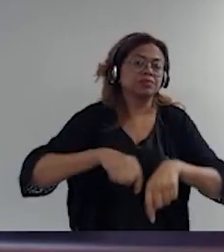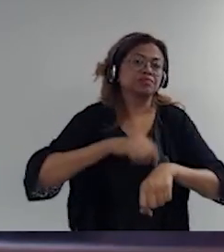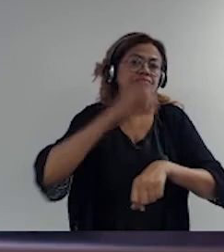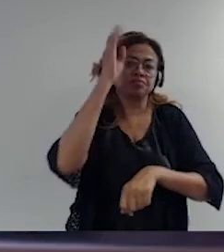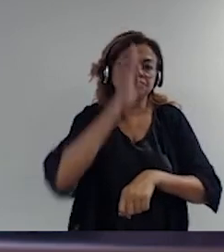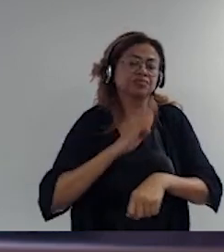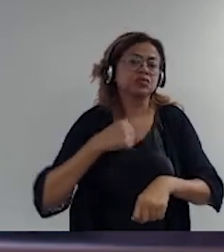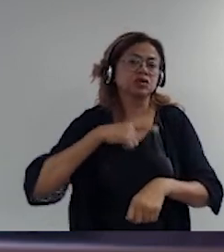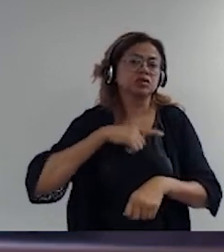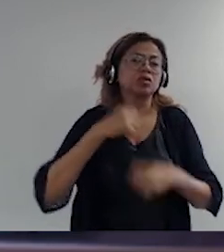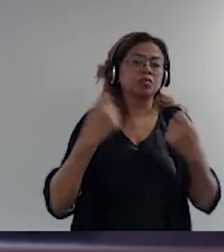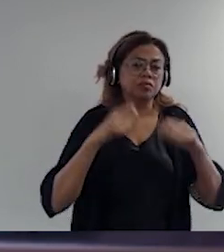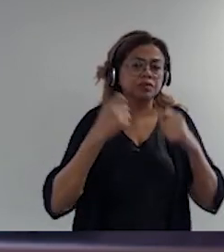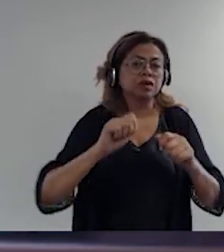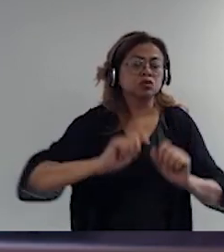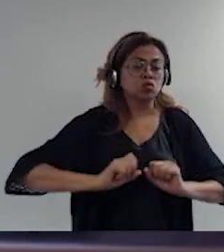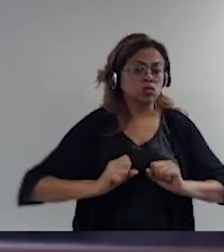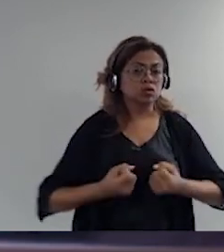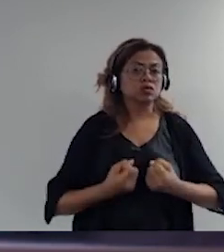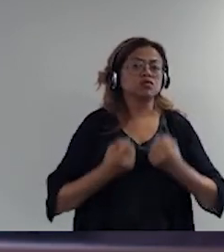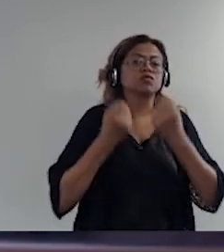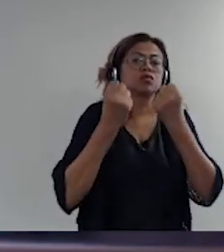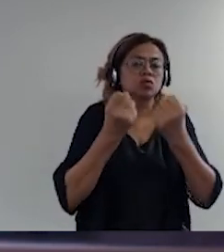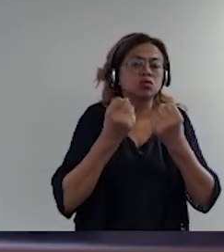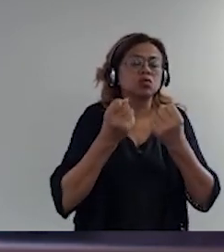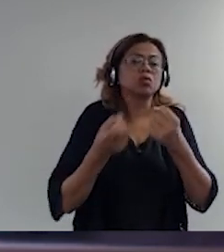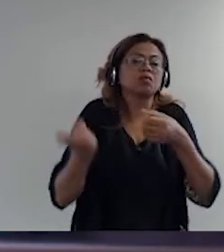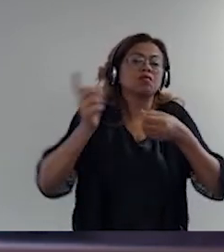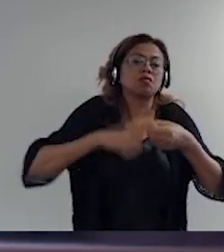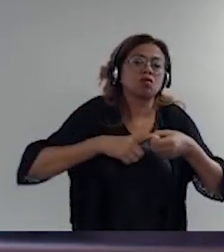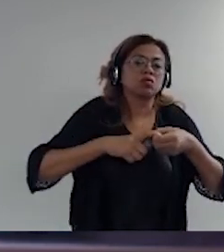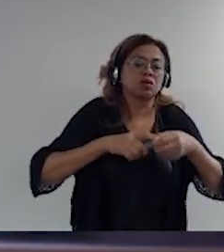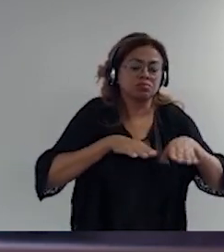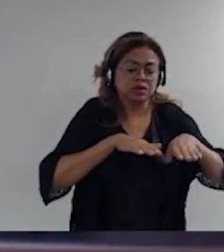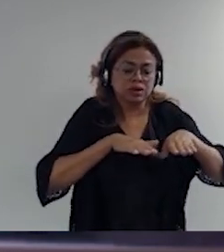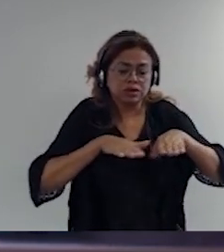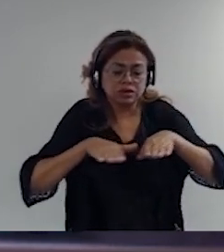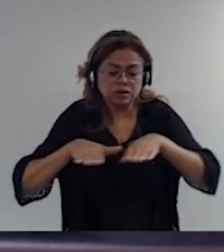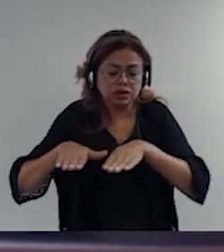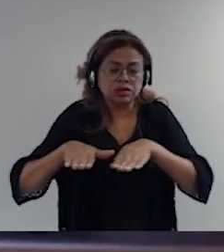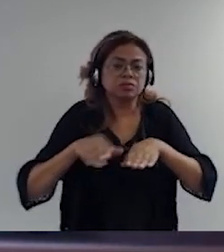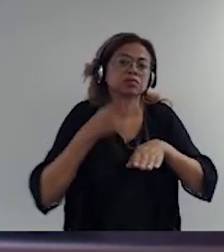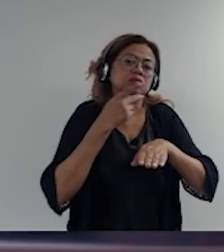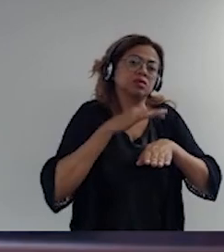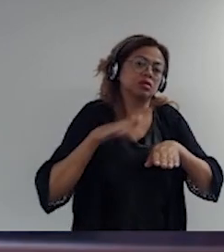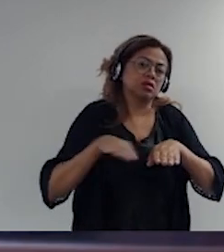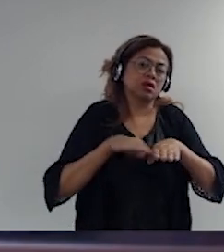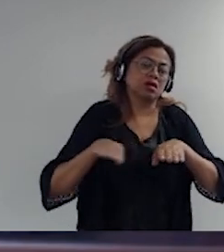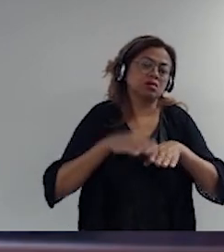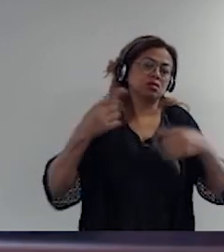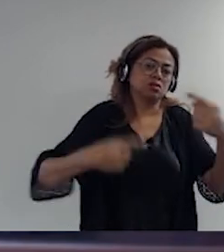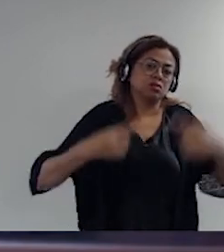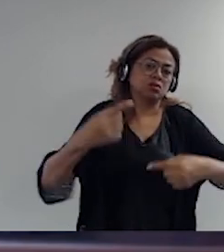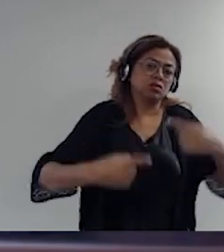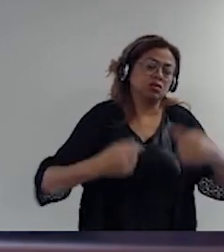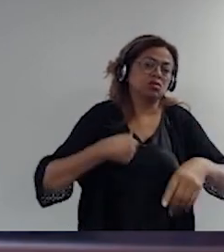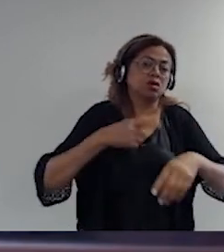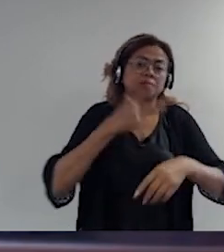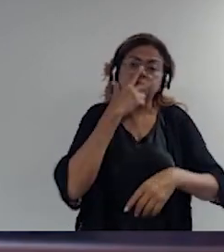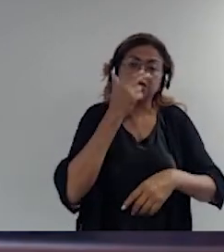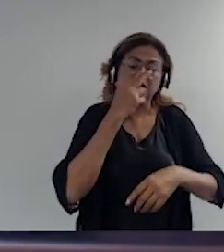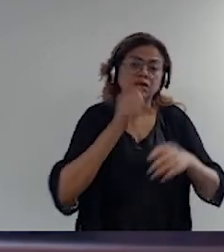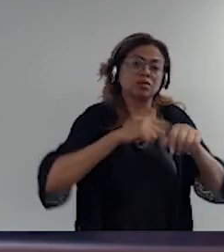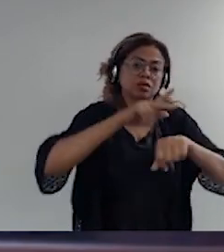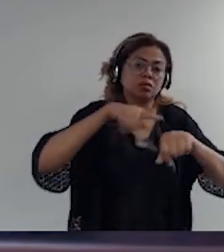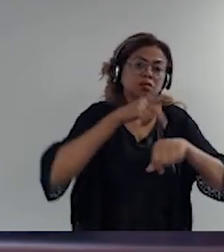esforço para voltar a uma certa estabilidade, e com esse cenário internacional, a tendência é que o investidor